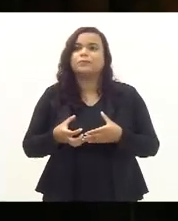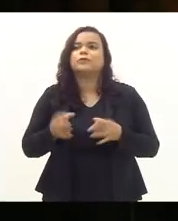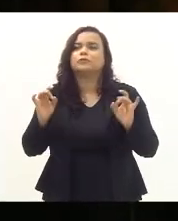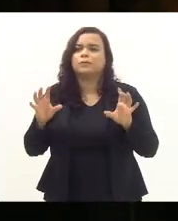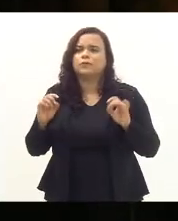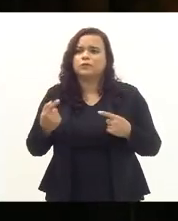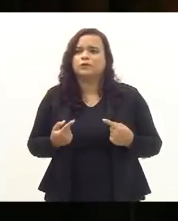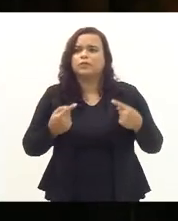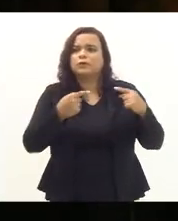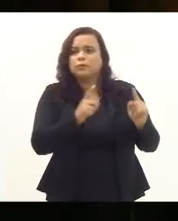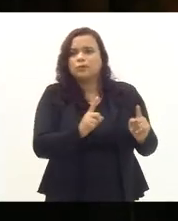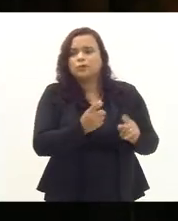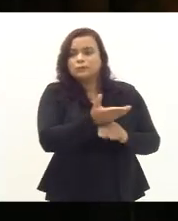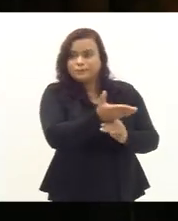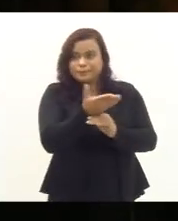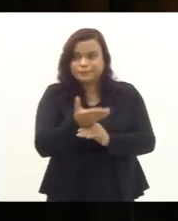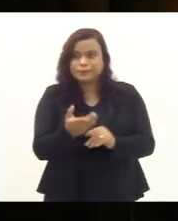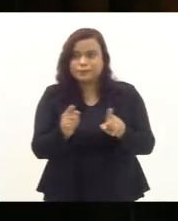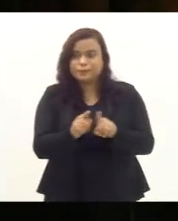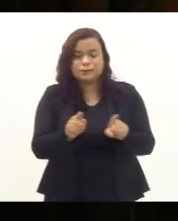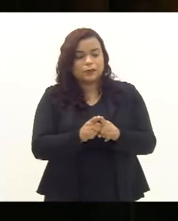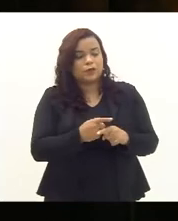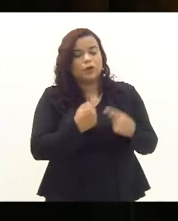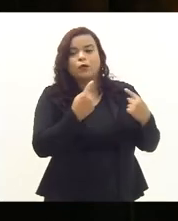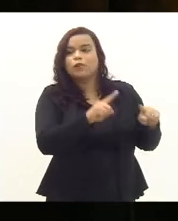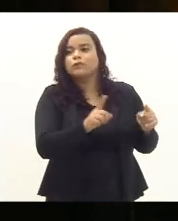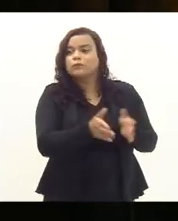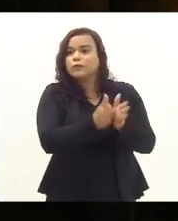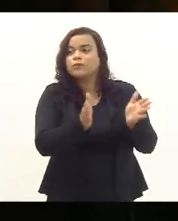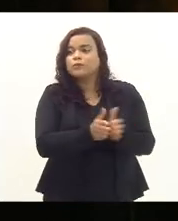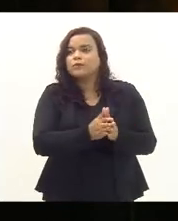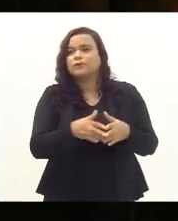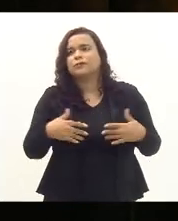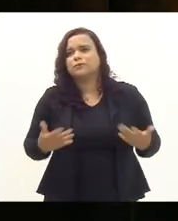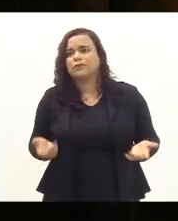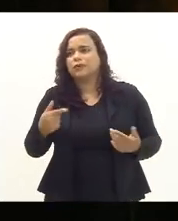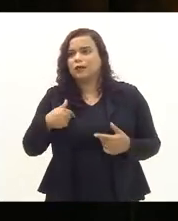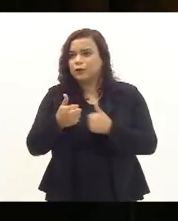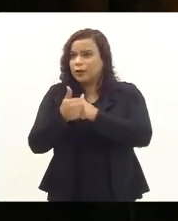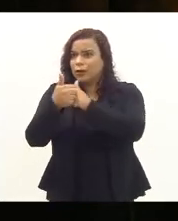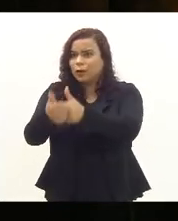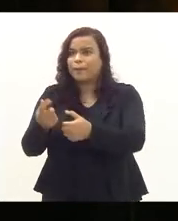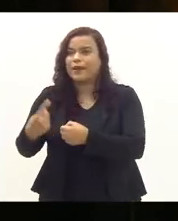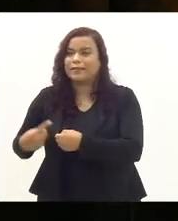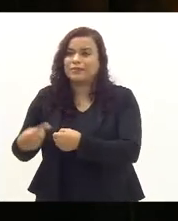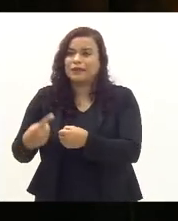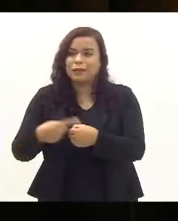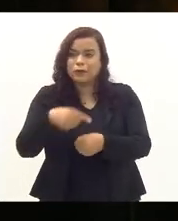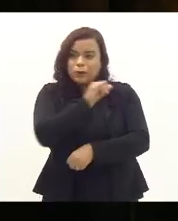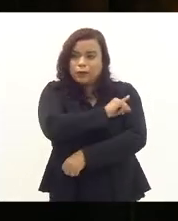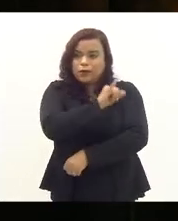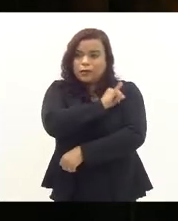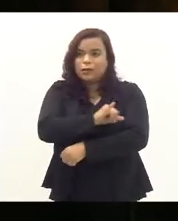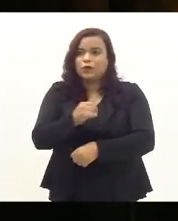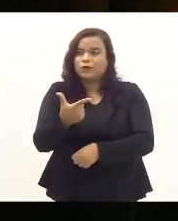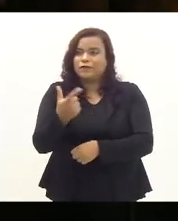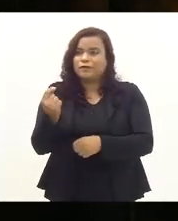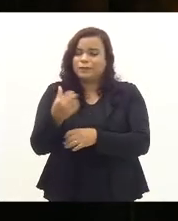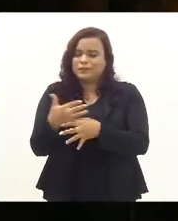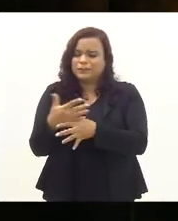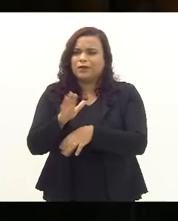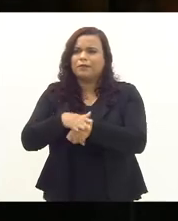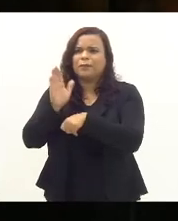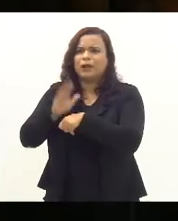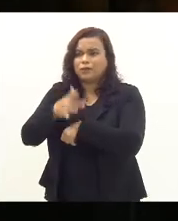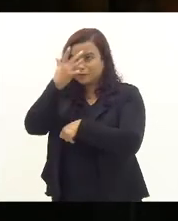enfrentamento da miséria e combate à pobreza e pude acompanhar no interior do Estado do Rio de Janeiro e mais de 20 cidades a